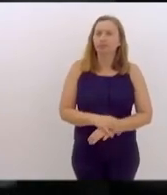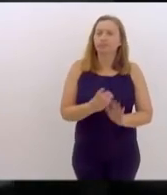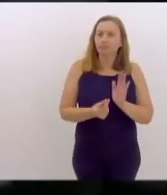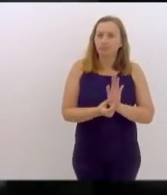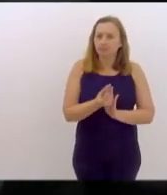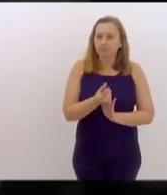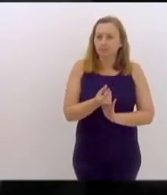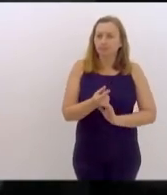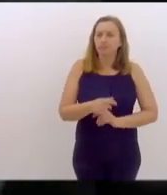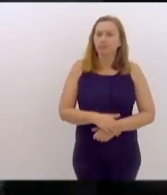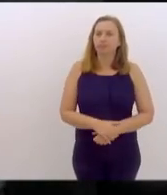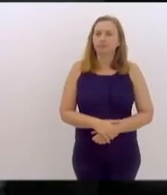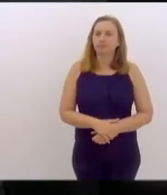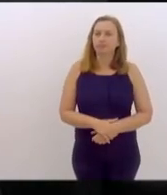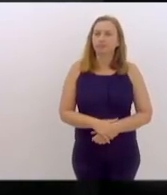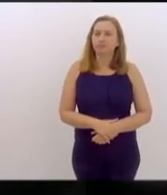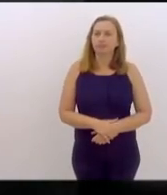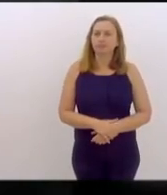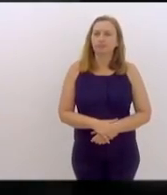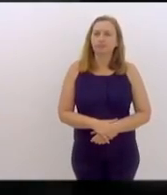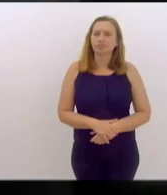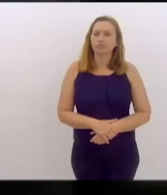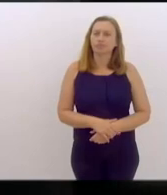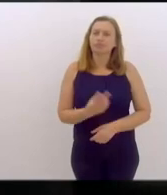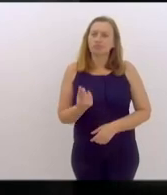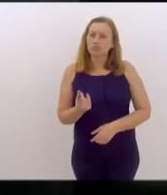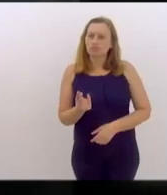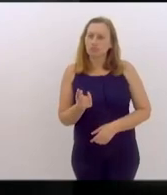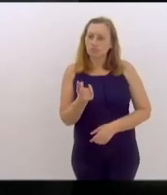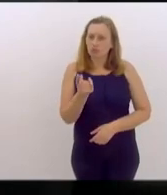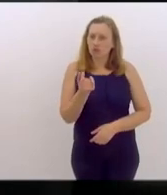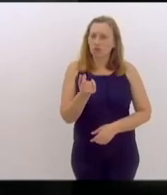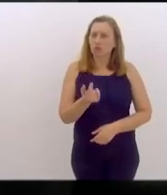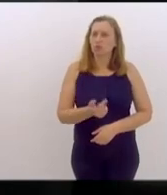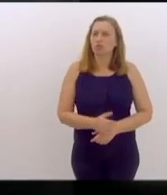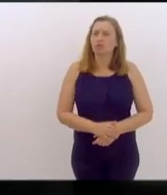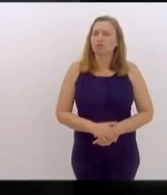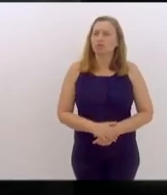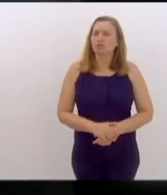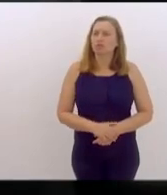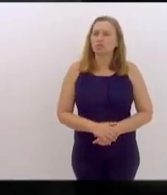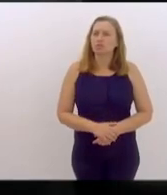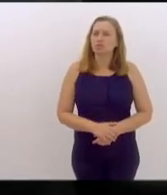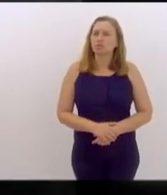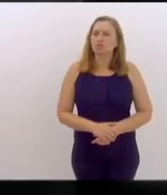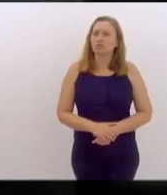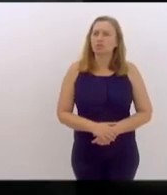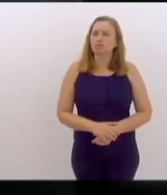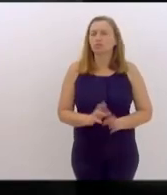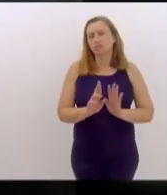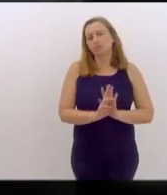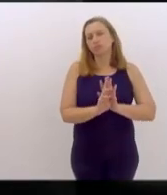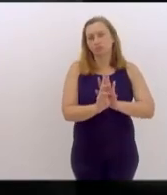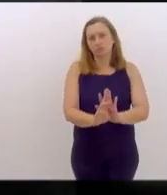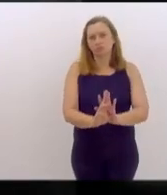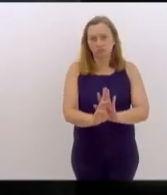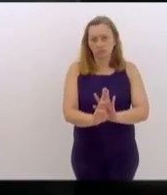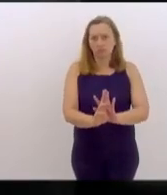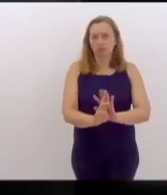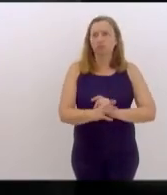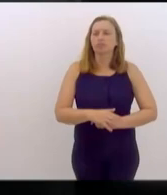orçamento um valor o que tenha alguma representatividade